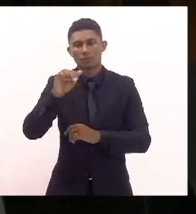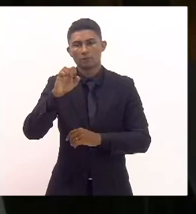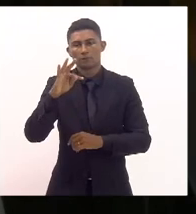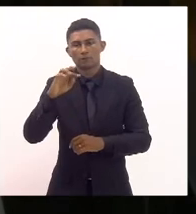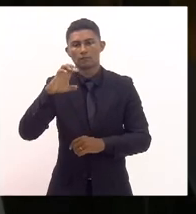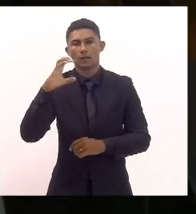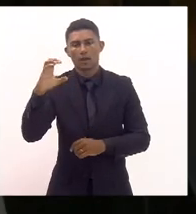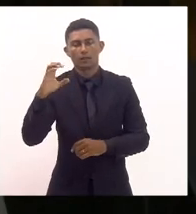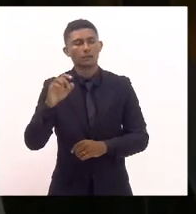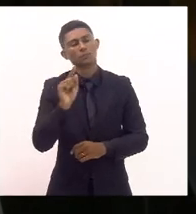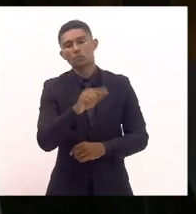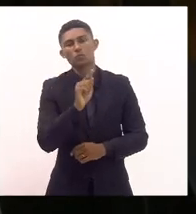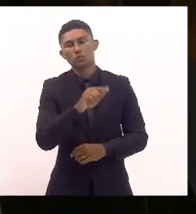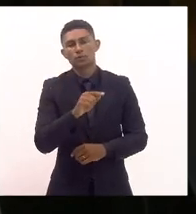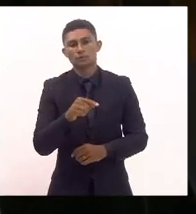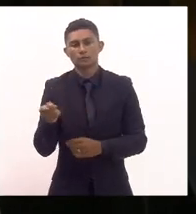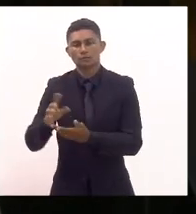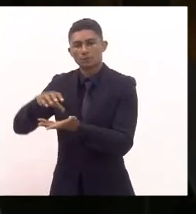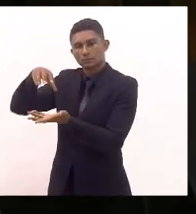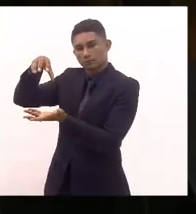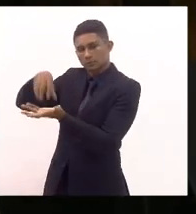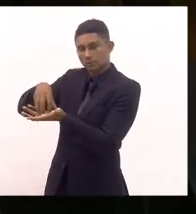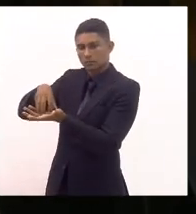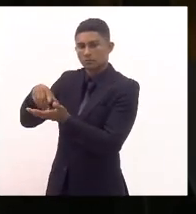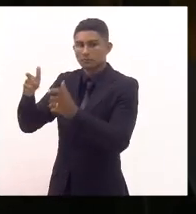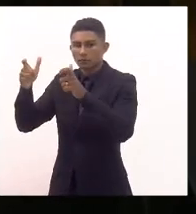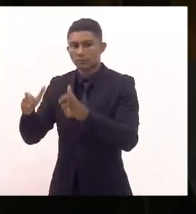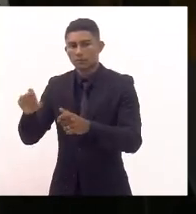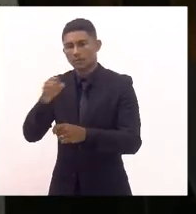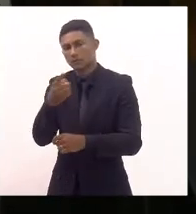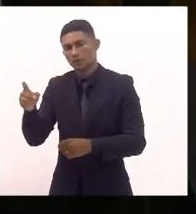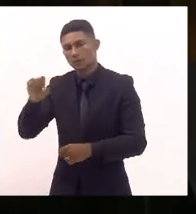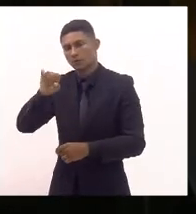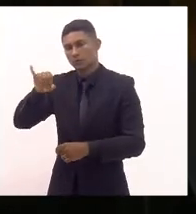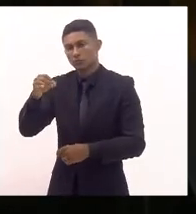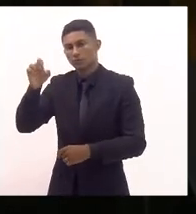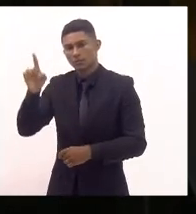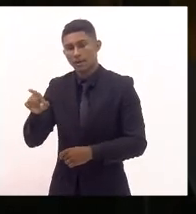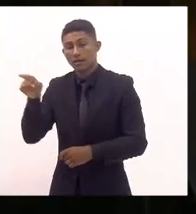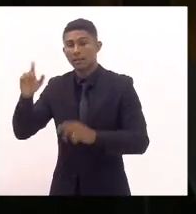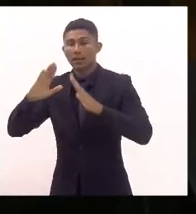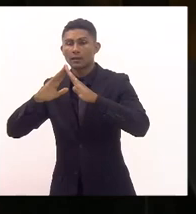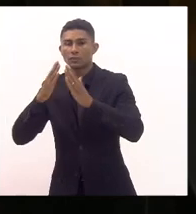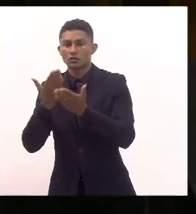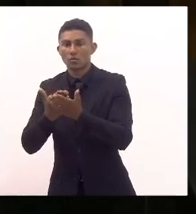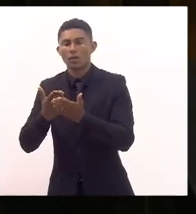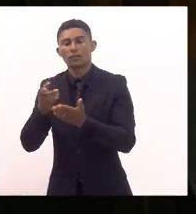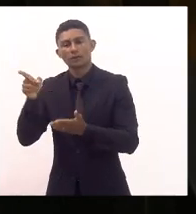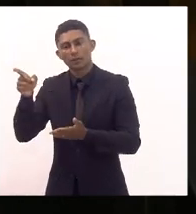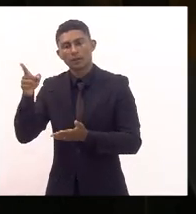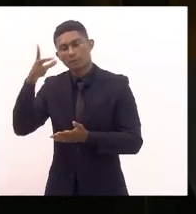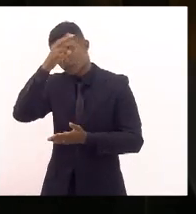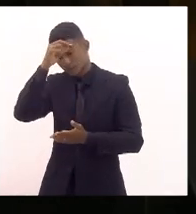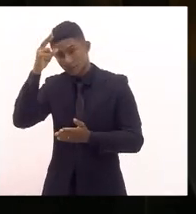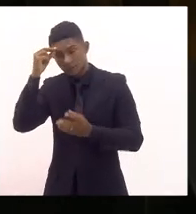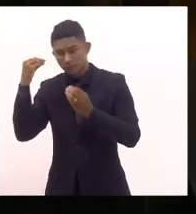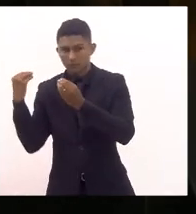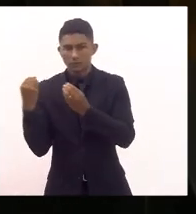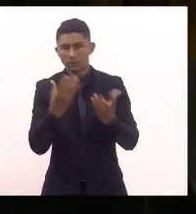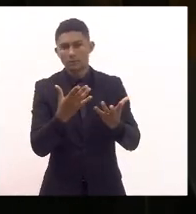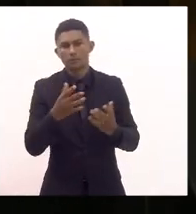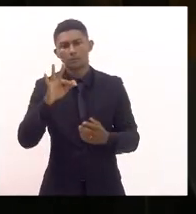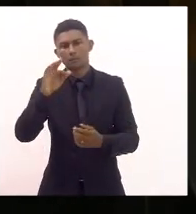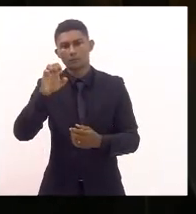de implantar lá em São José uma escola cedida pelo município em que a Faetec